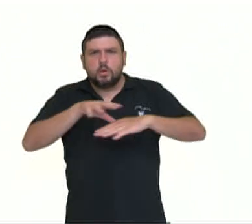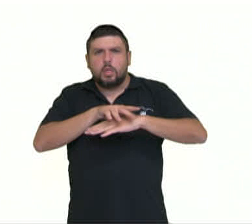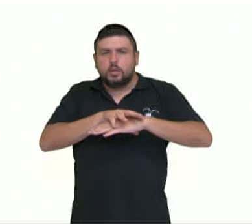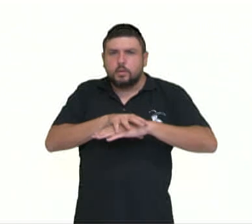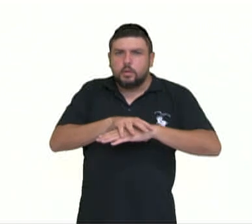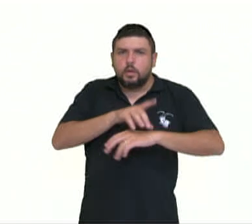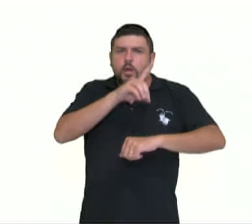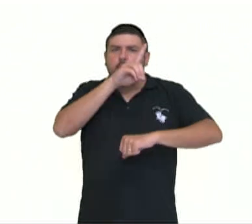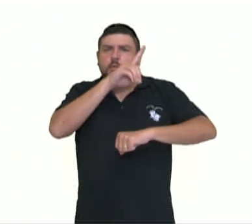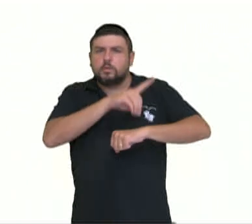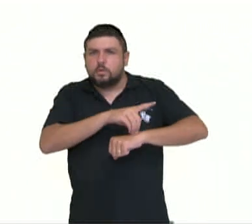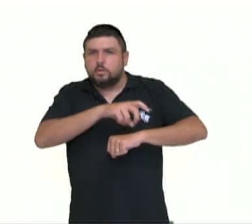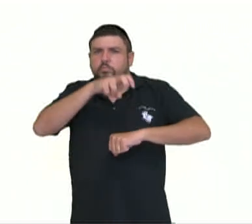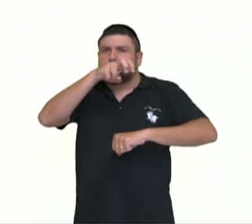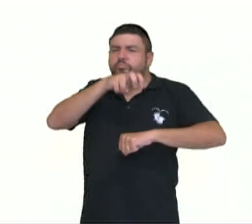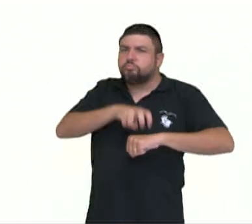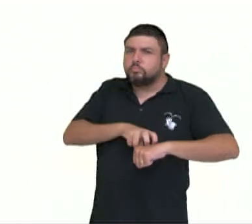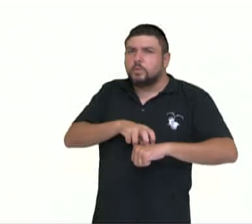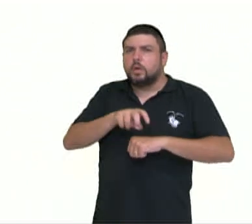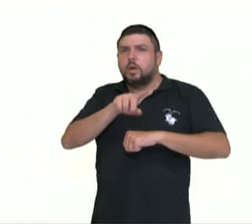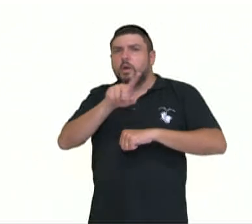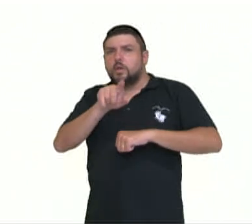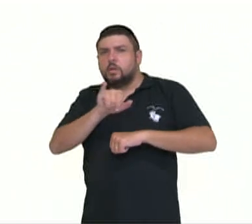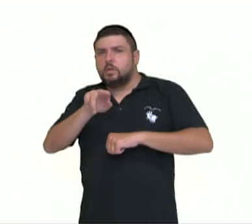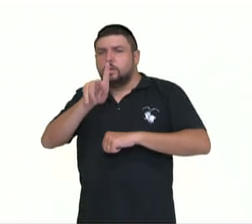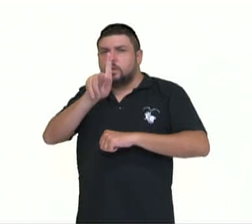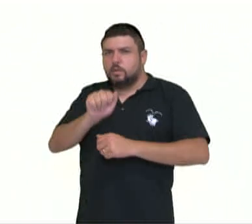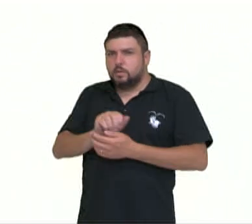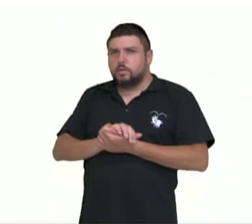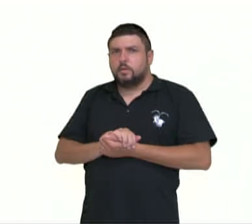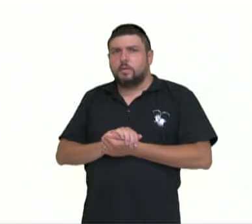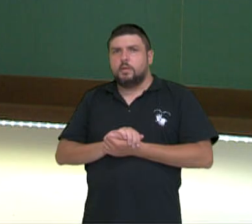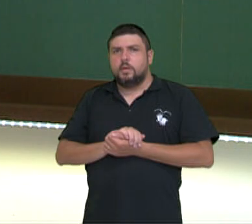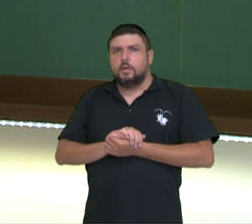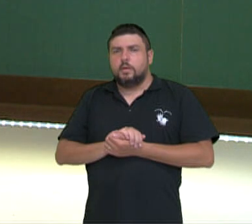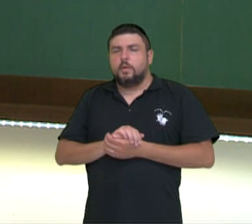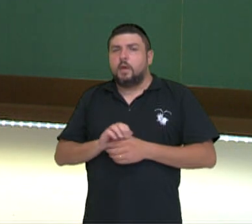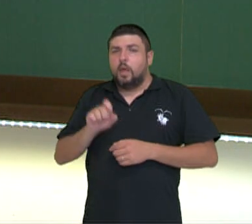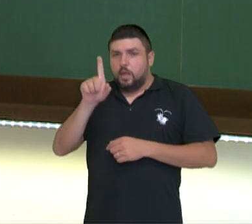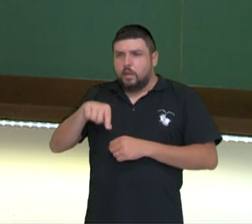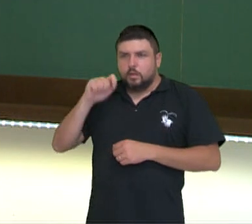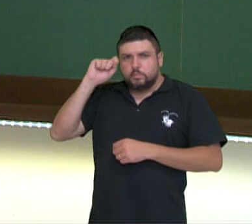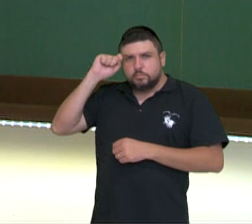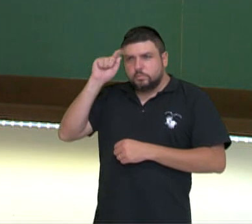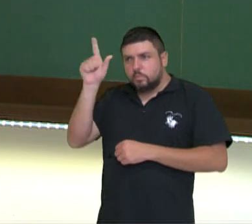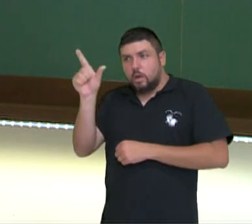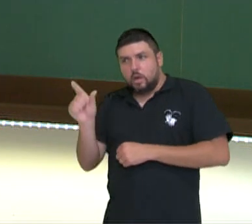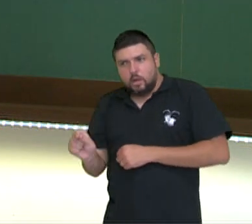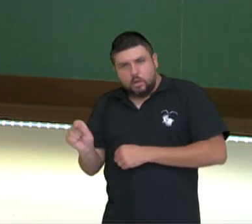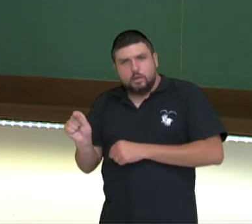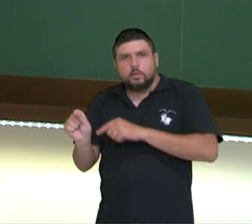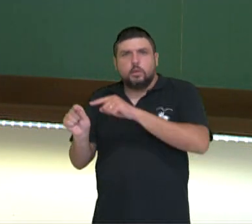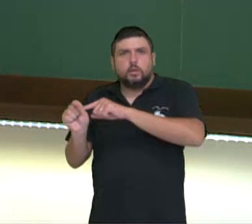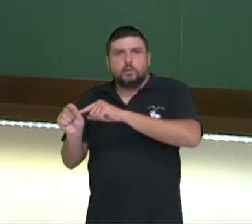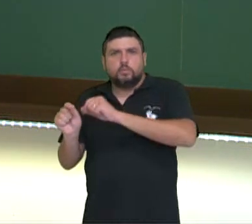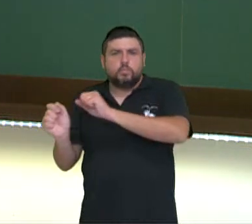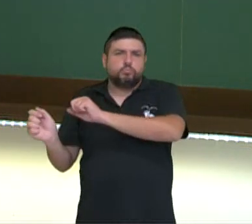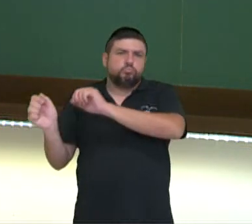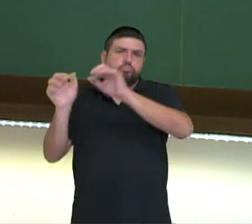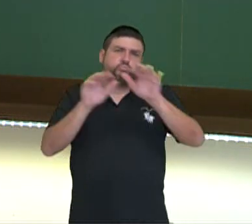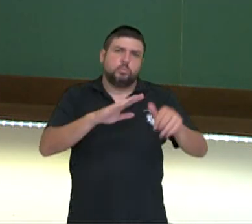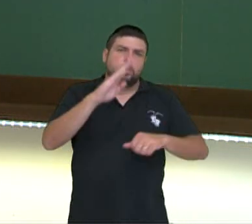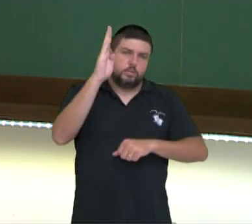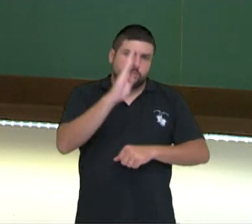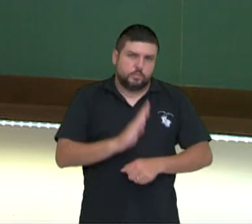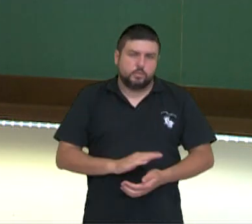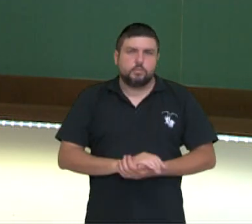zika e febre amarela. Ele é proveniente da África, ou seja, ele é uma espécie exótica. Ele vai transmitir as doenças que a gente já mencionou aqui,